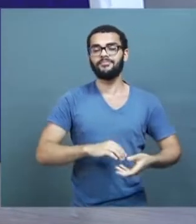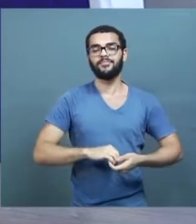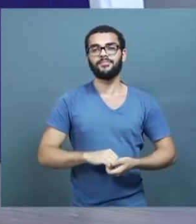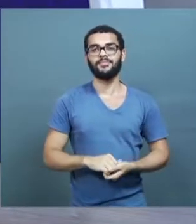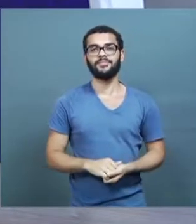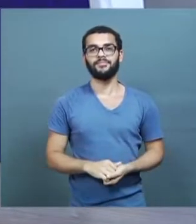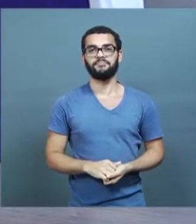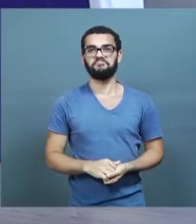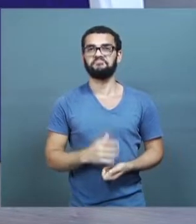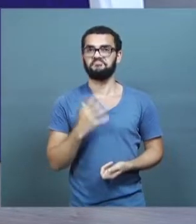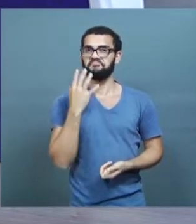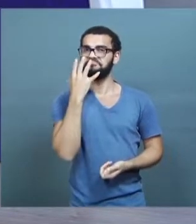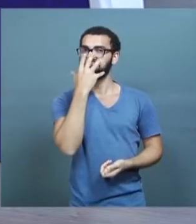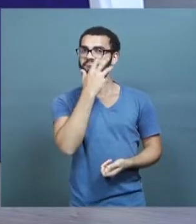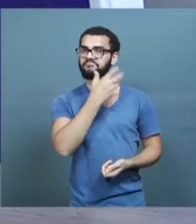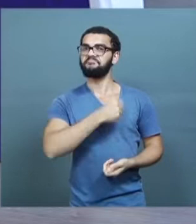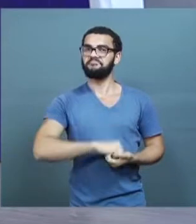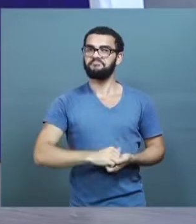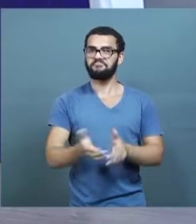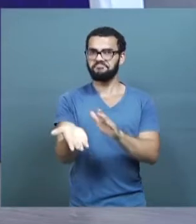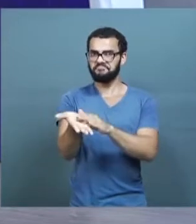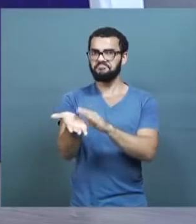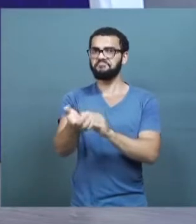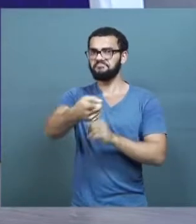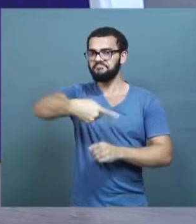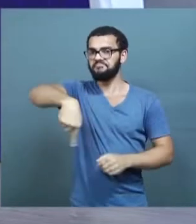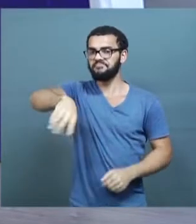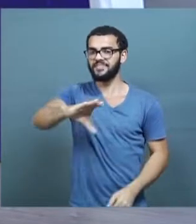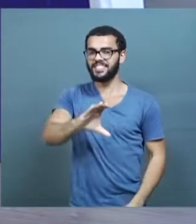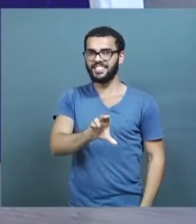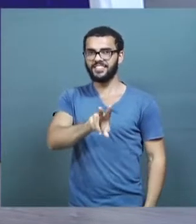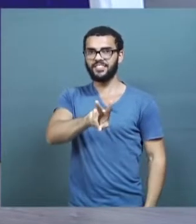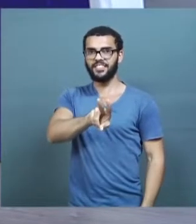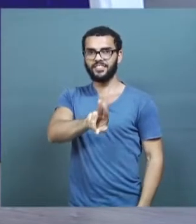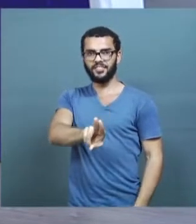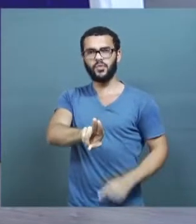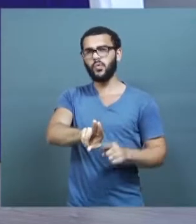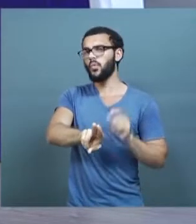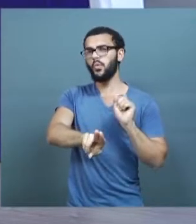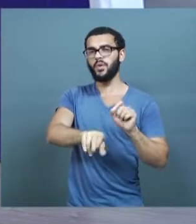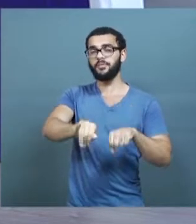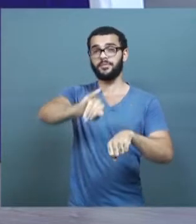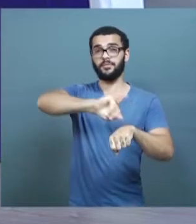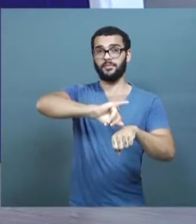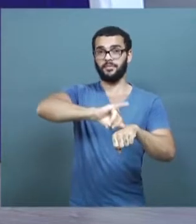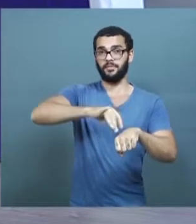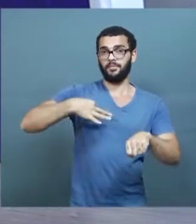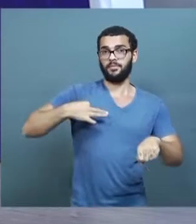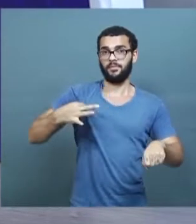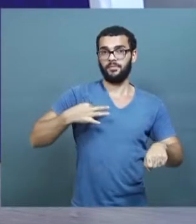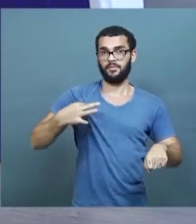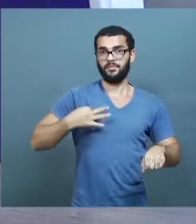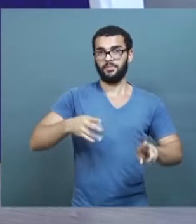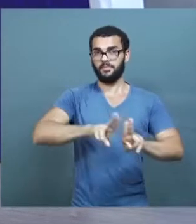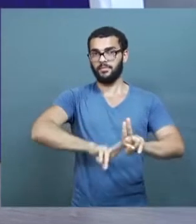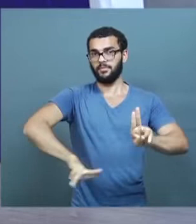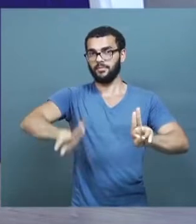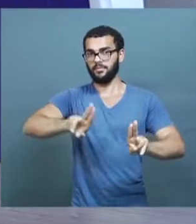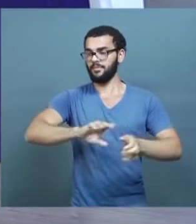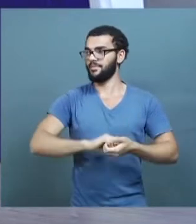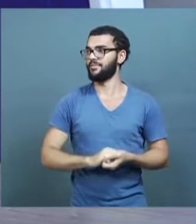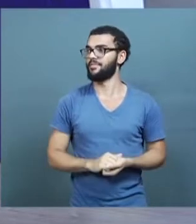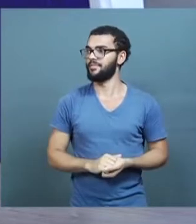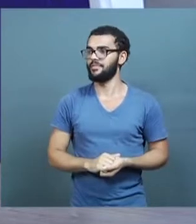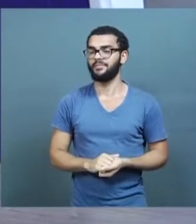poesia. Que lindo! Parabéns a todos que participam do CVU, que é o Centro de Voluntariado Universitário. Agora sim, né? O senhor me